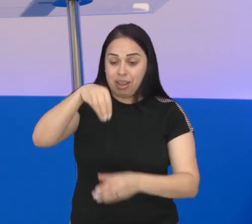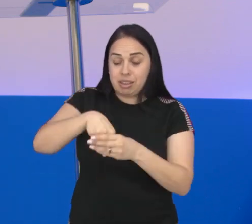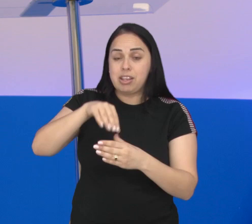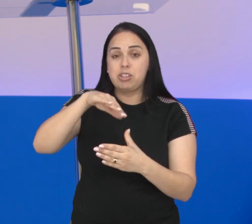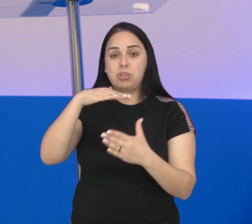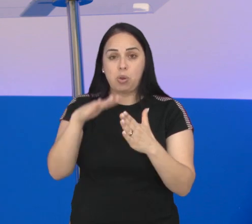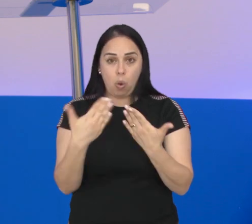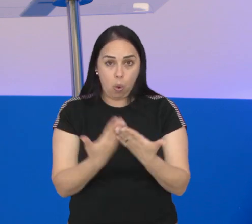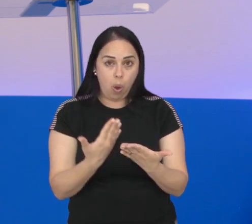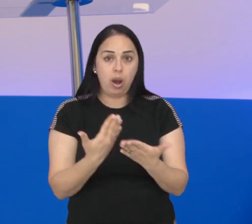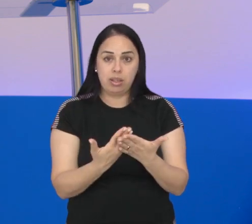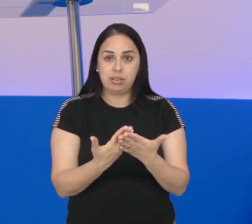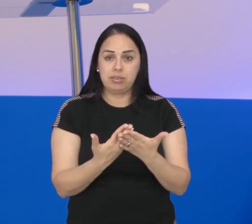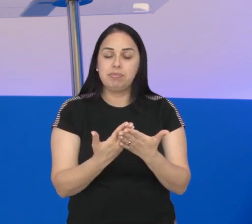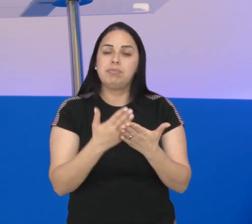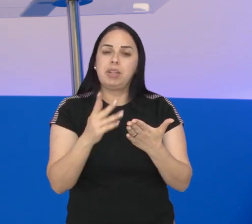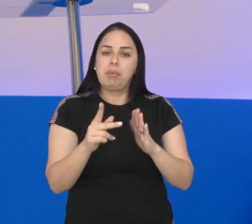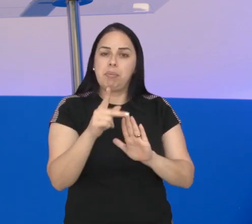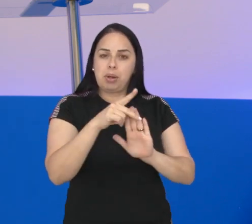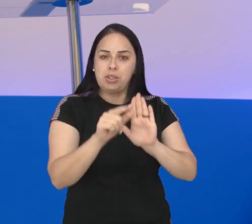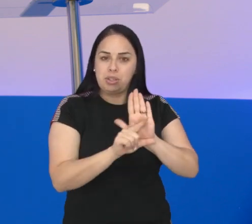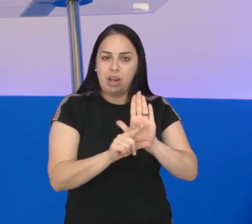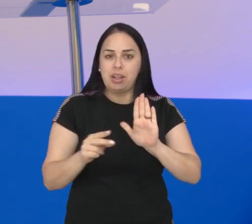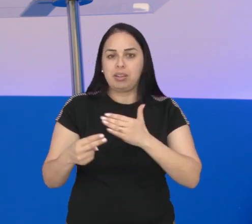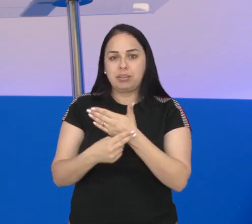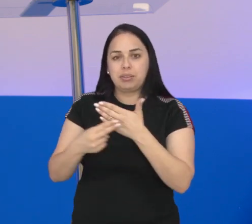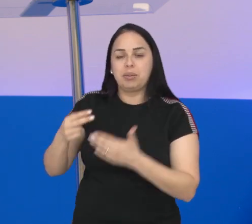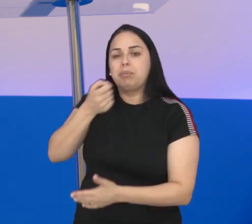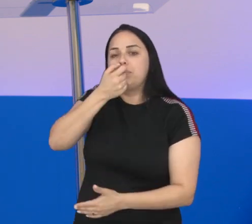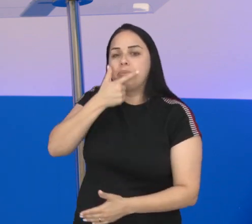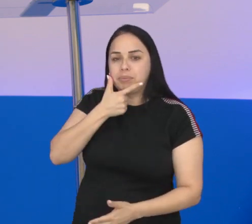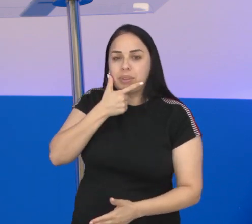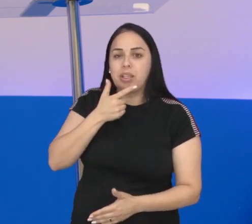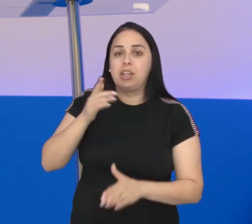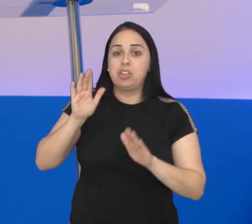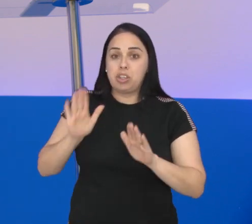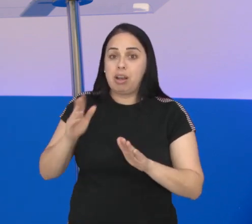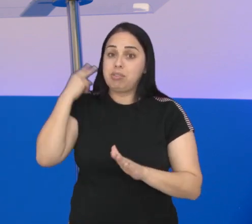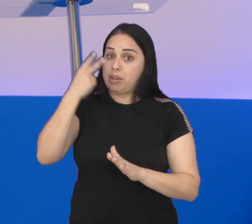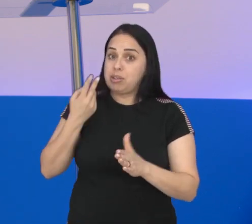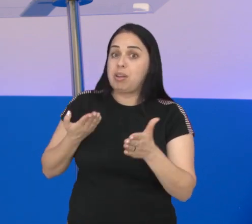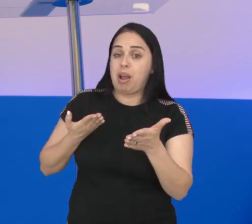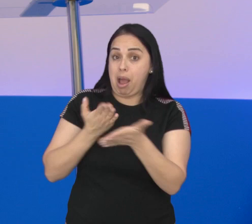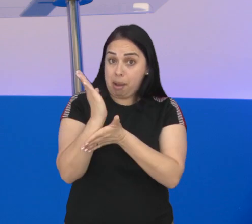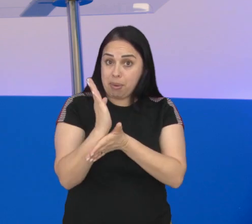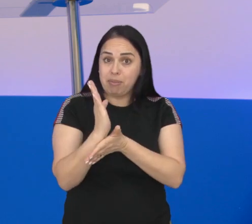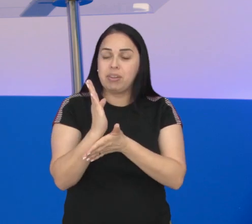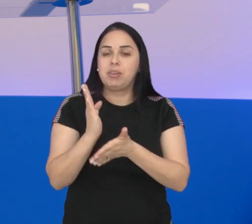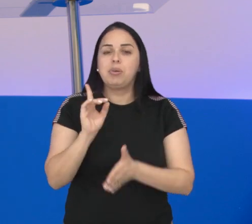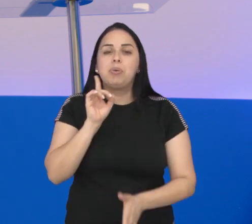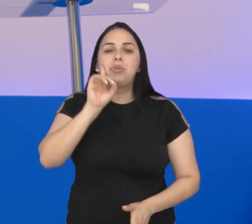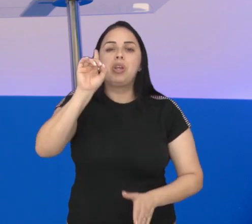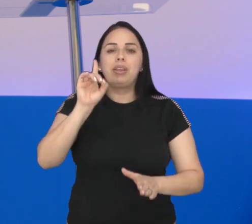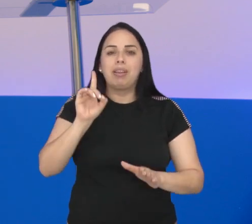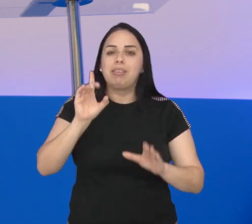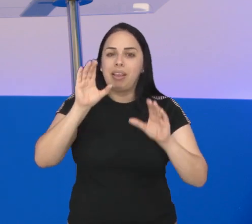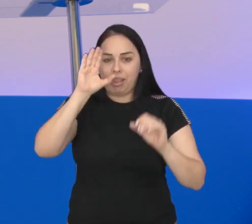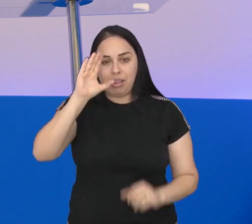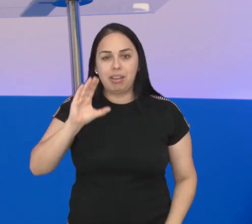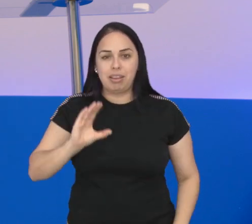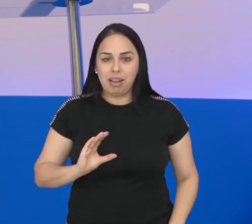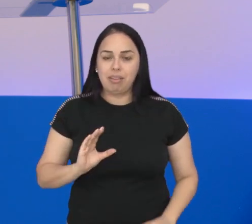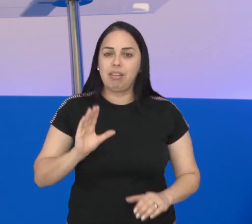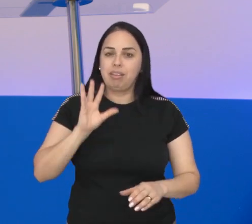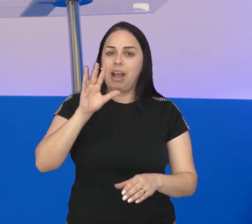São José dos Campos, um projeto de lei de autoria do vereador Roberto do Eleven e aprovado pela Câmara institui o Dia